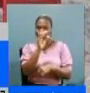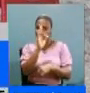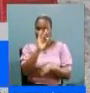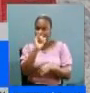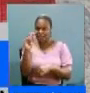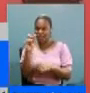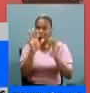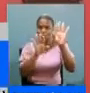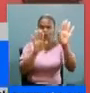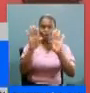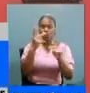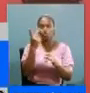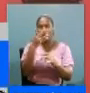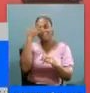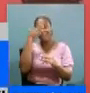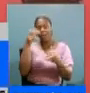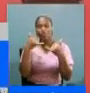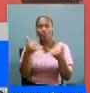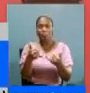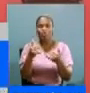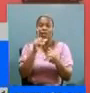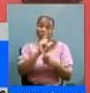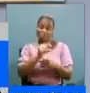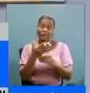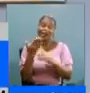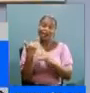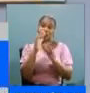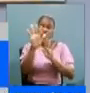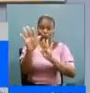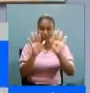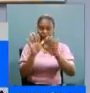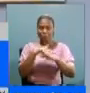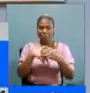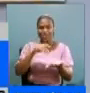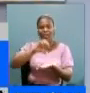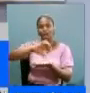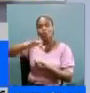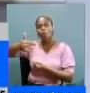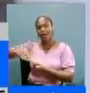aqui durante 2 dias, depois de uma exposição em Assumada.